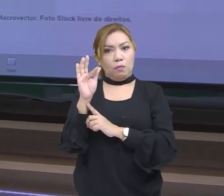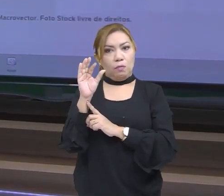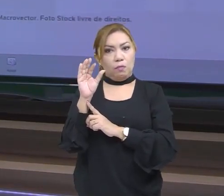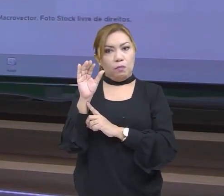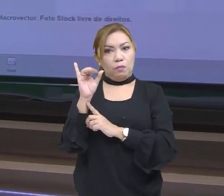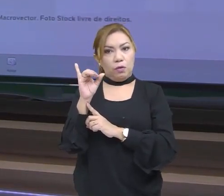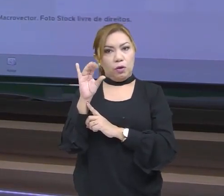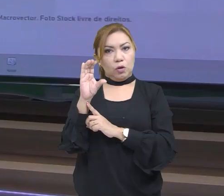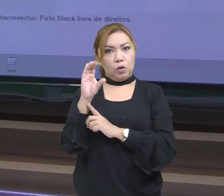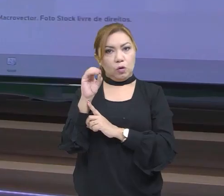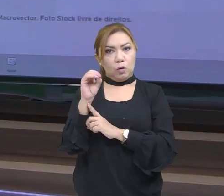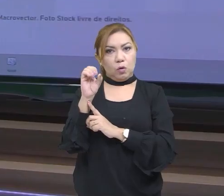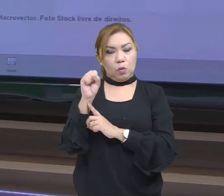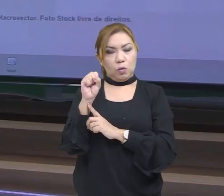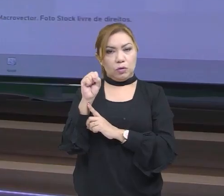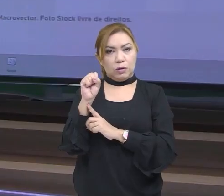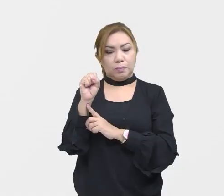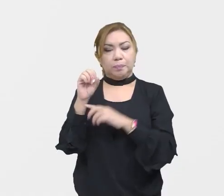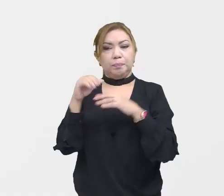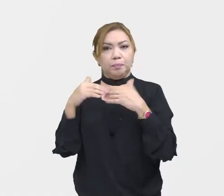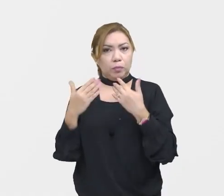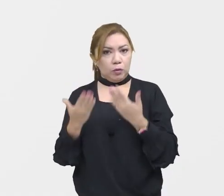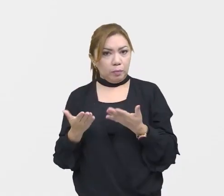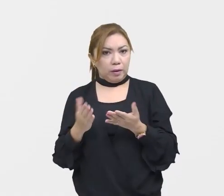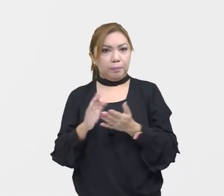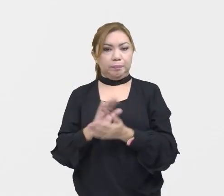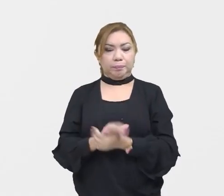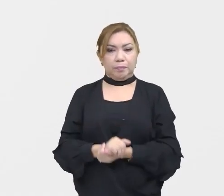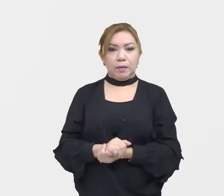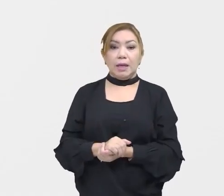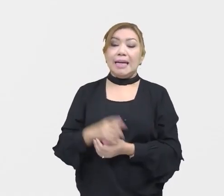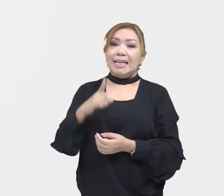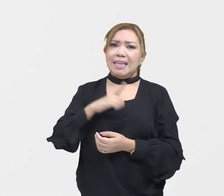ser? Vamos ver um tipo de alimento, que são os